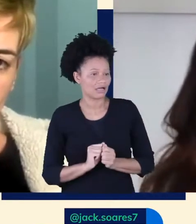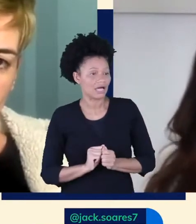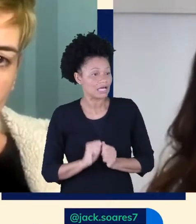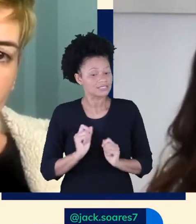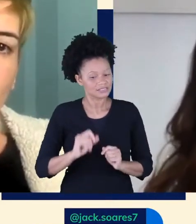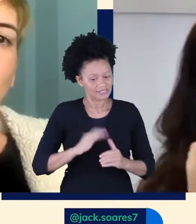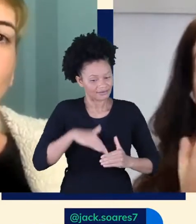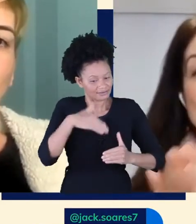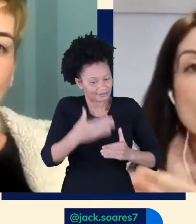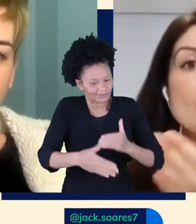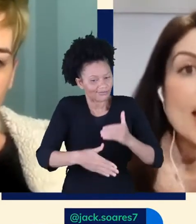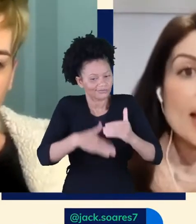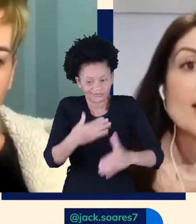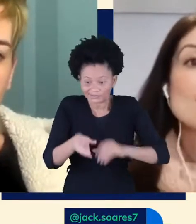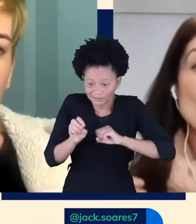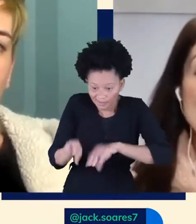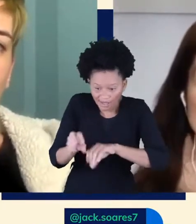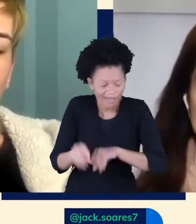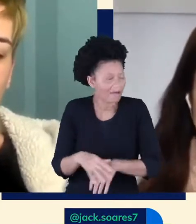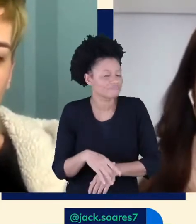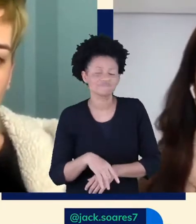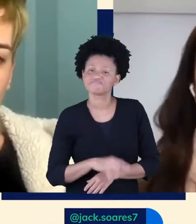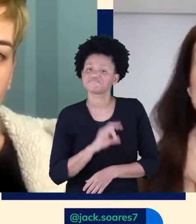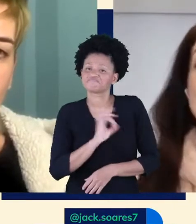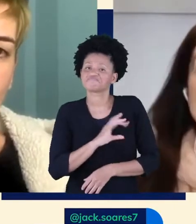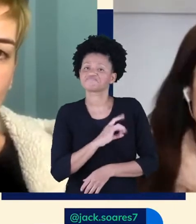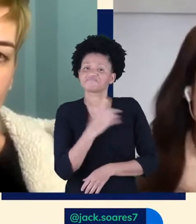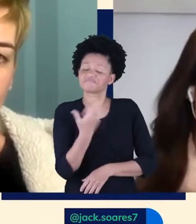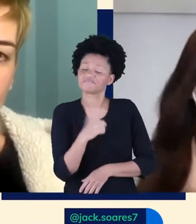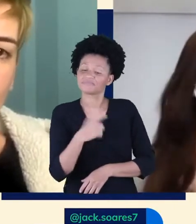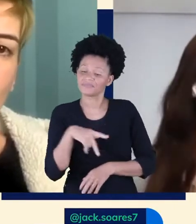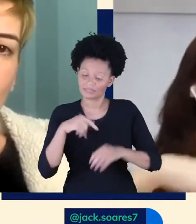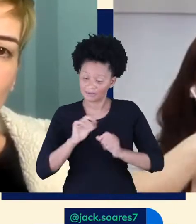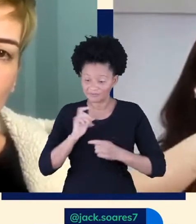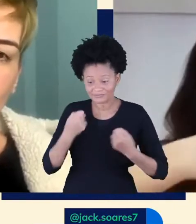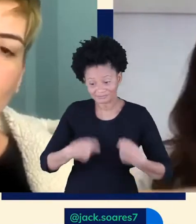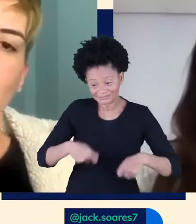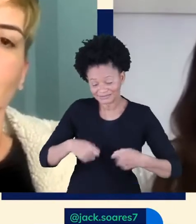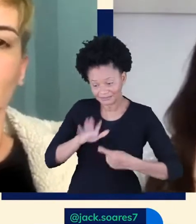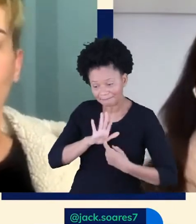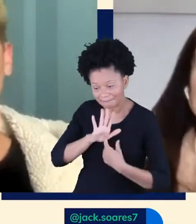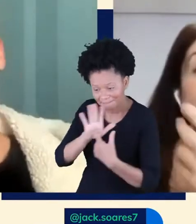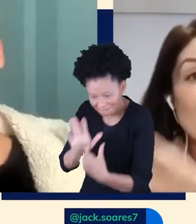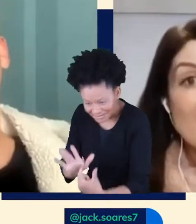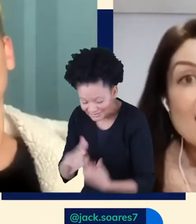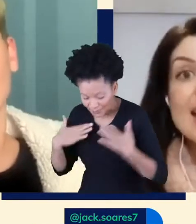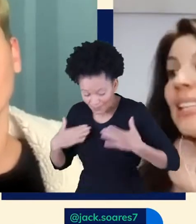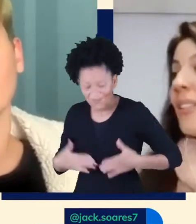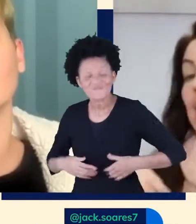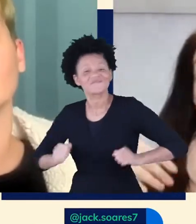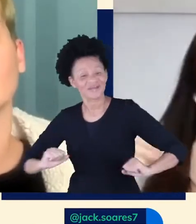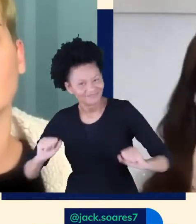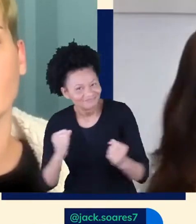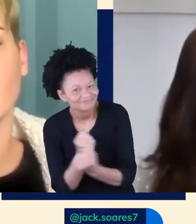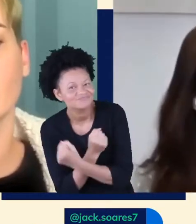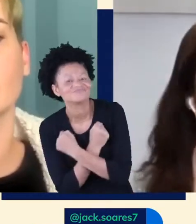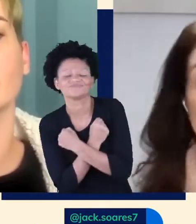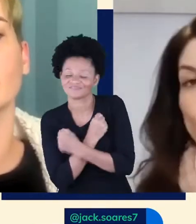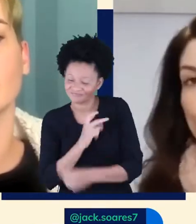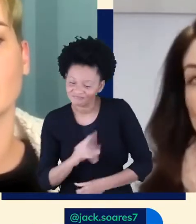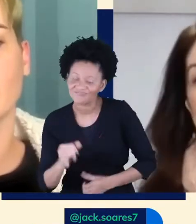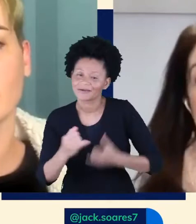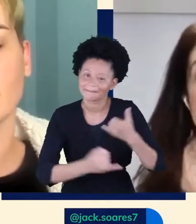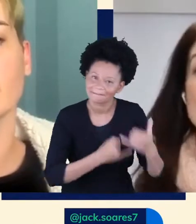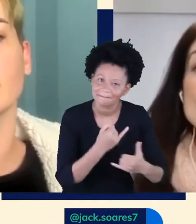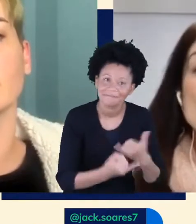processo contínuo, e você mostrar para ela que esse corpo também é um corpo que vai abraçar, que vai brincar, que tem adultos que são